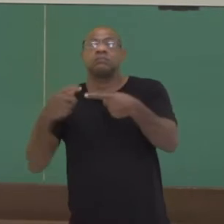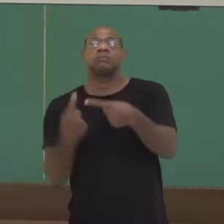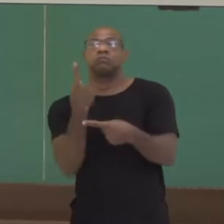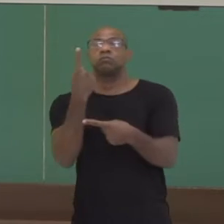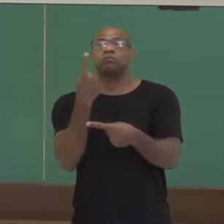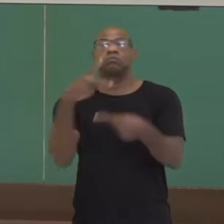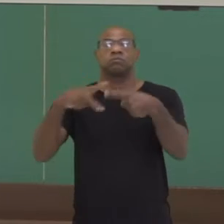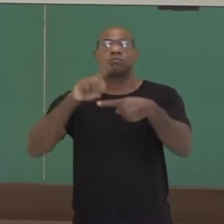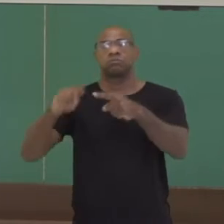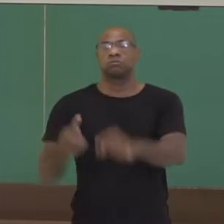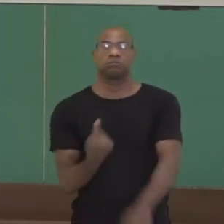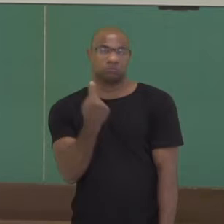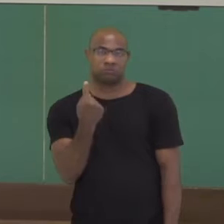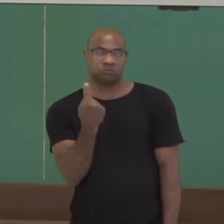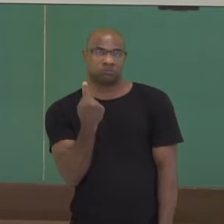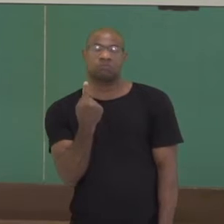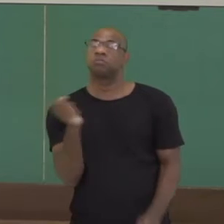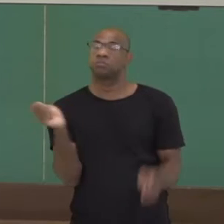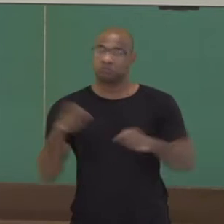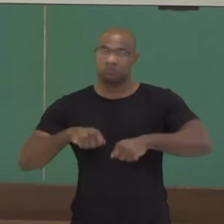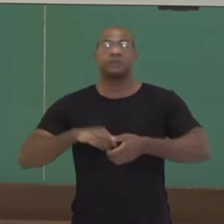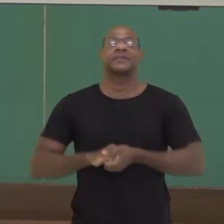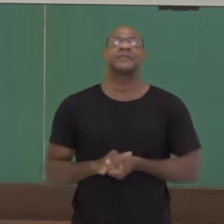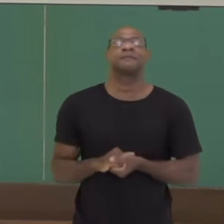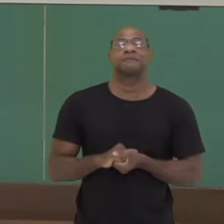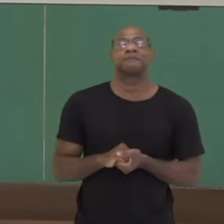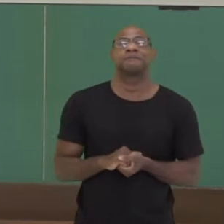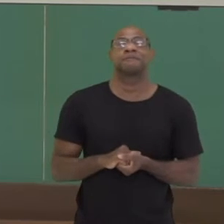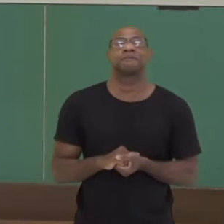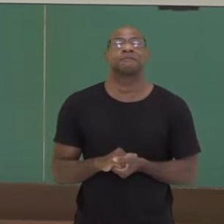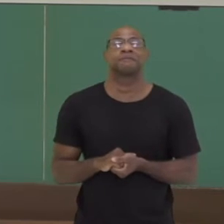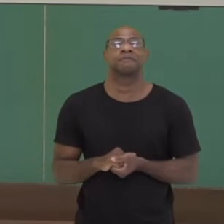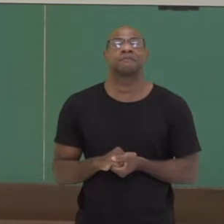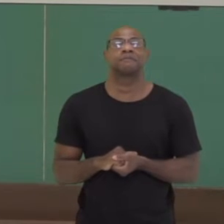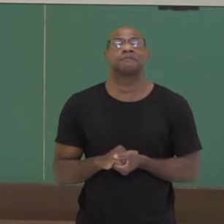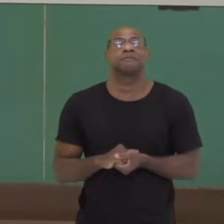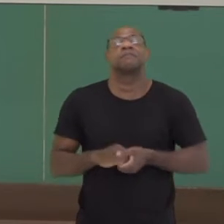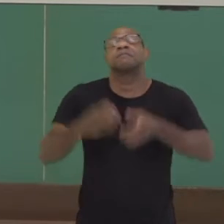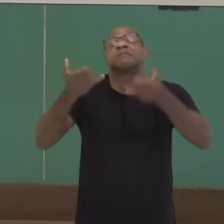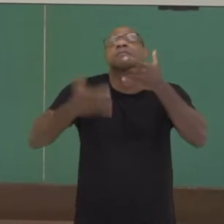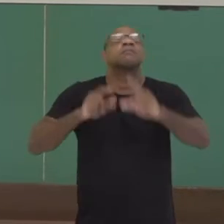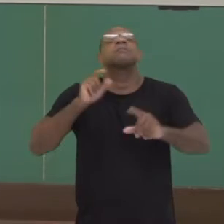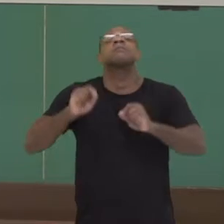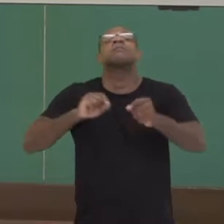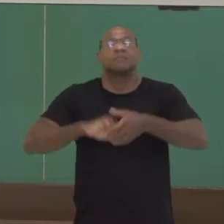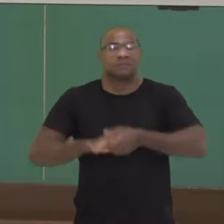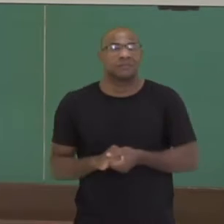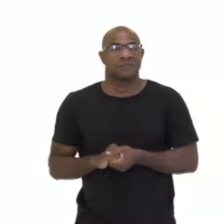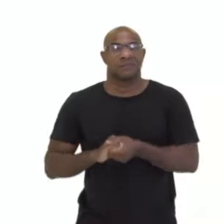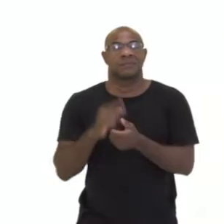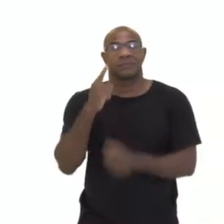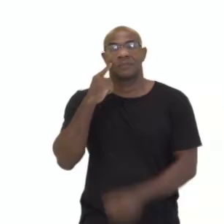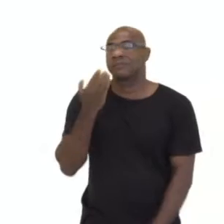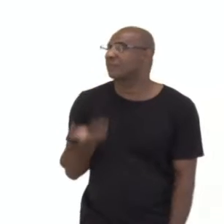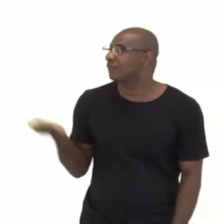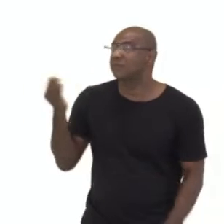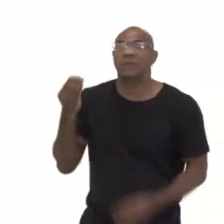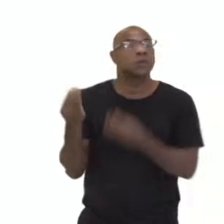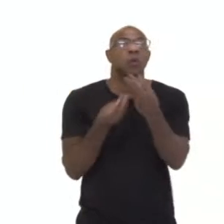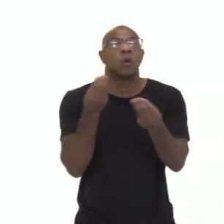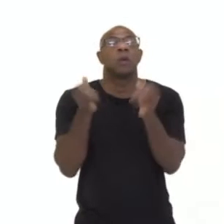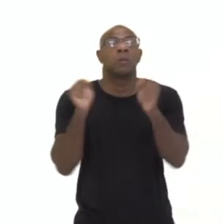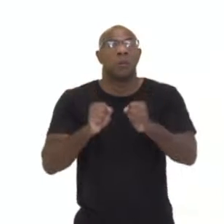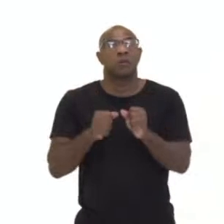única fração, ok? Bom, o que ele fala mais? Aqui ele coloca como a gente